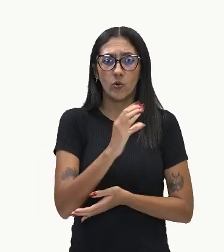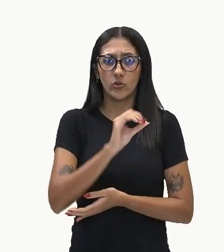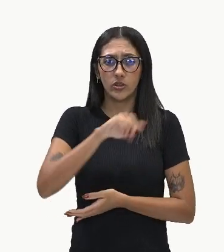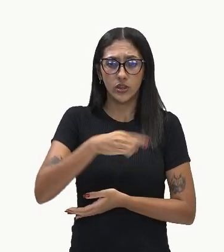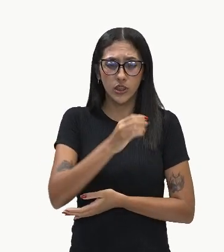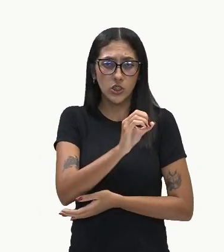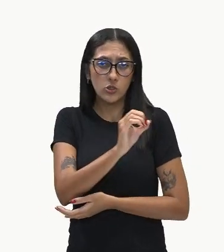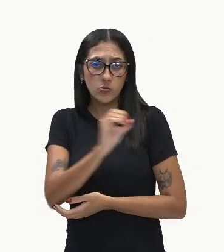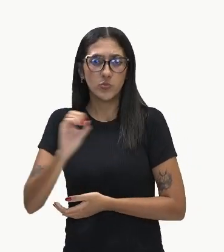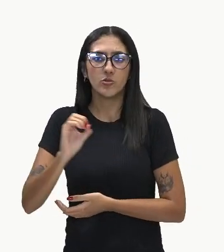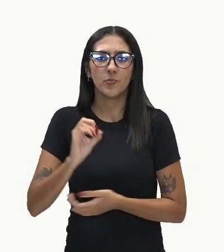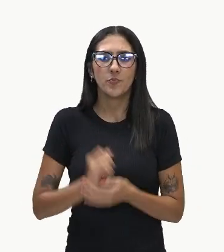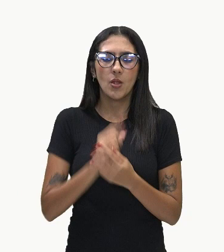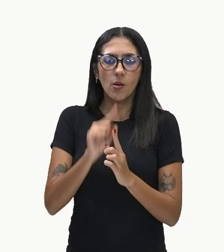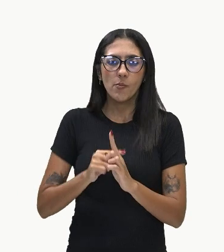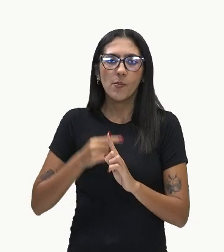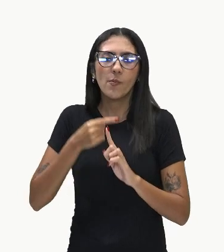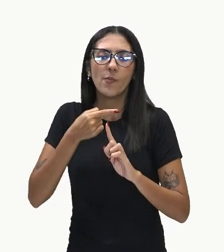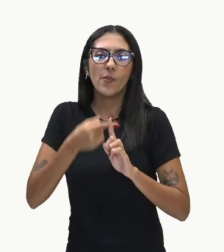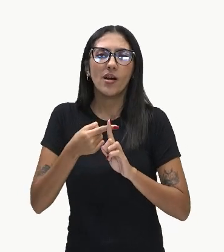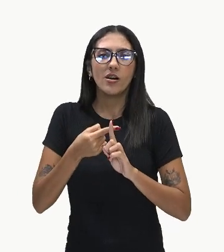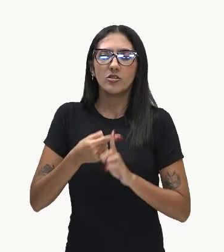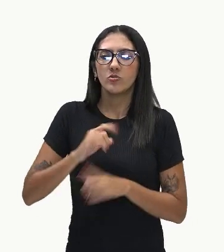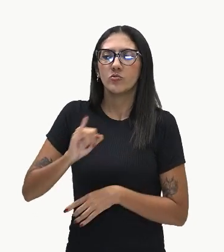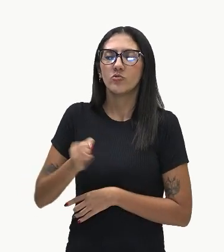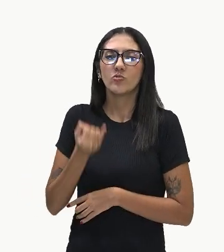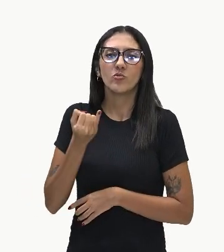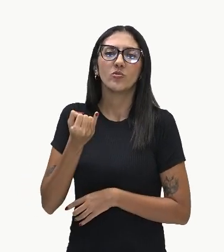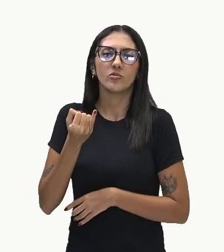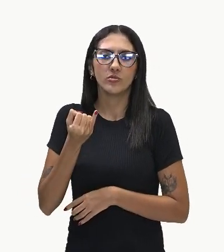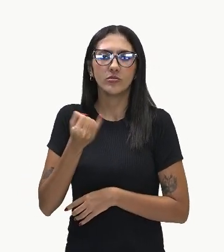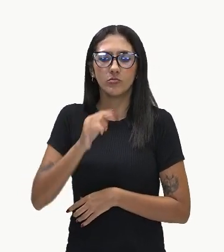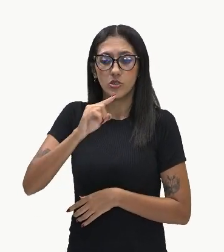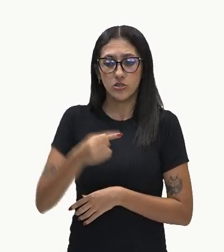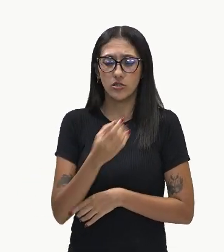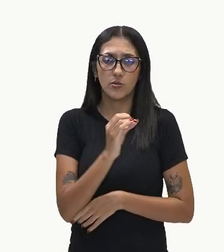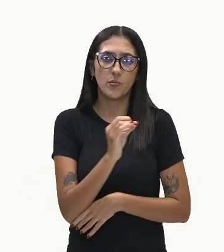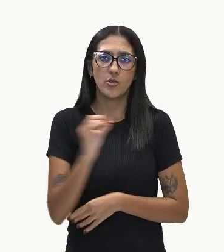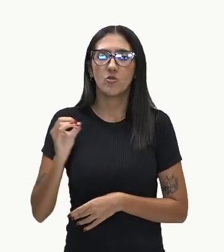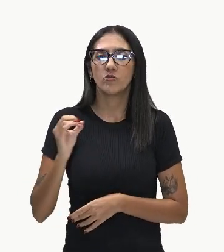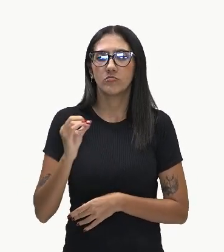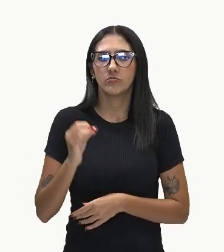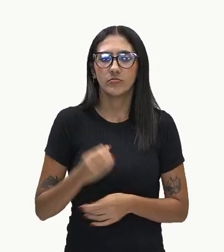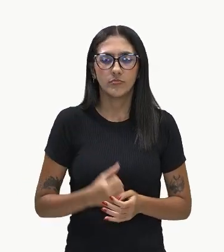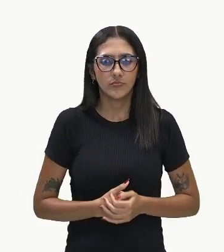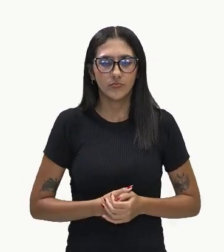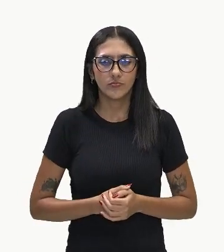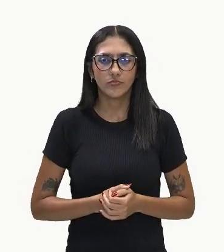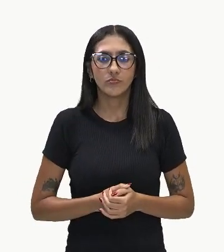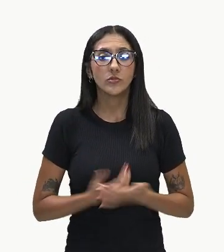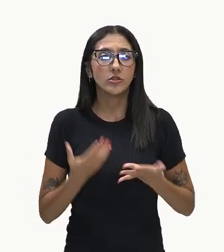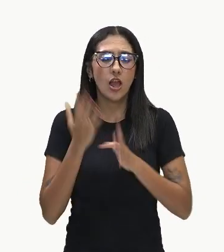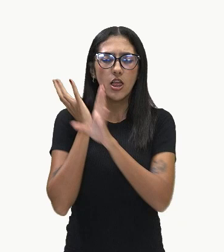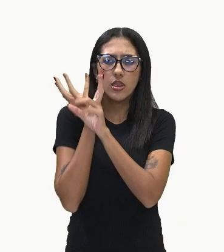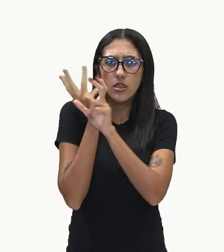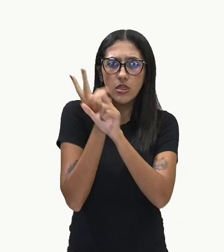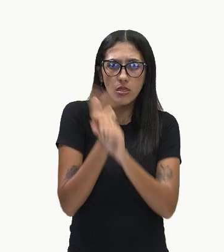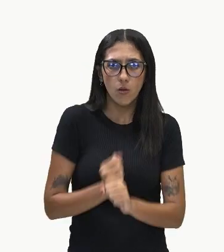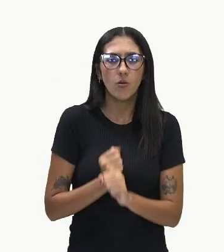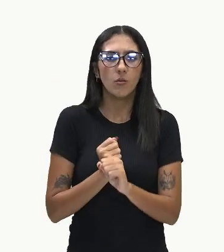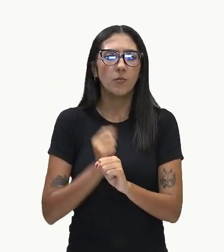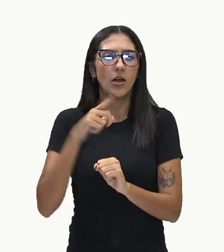mais o que me gerou de juros, que é o meu 1.000. Então, aqui o meu montante